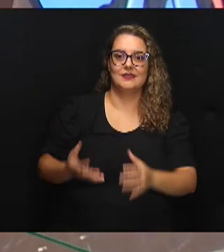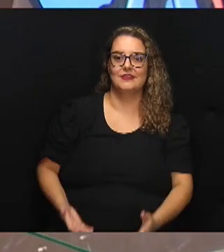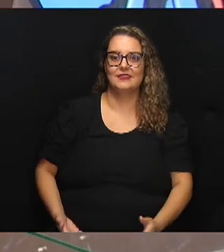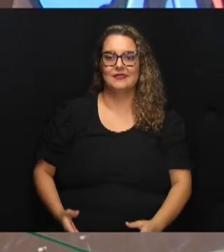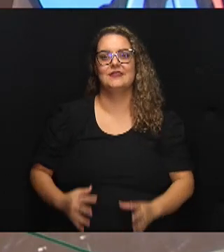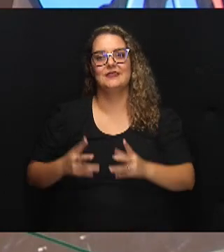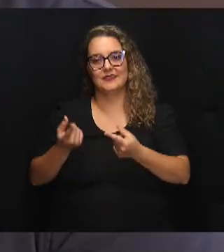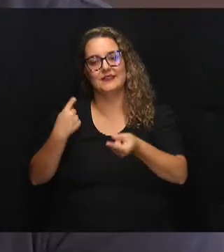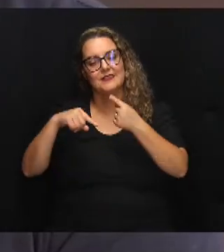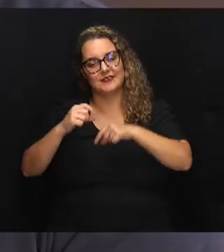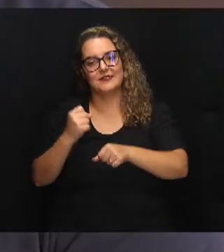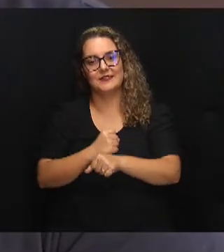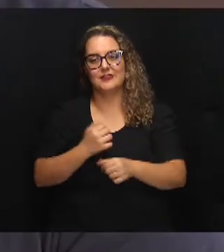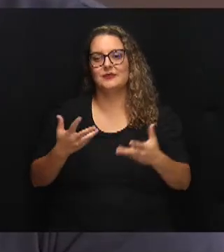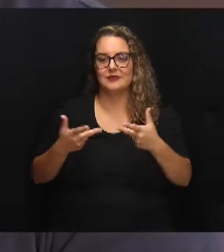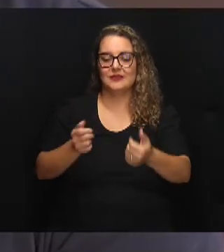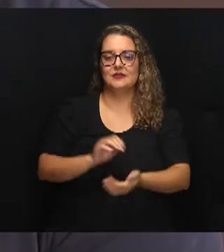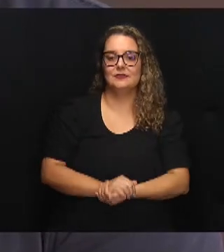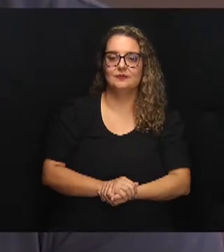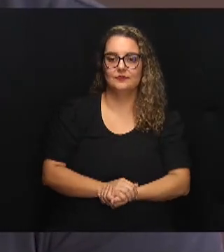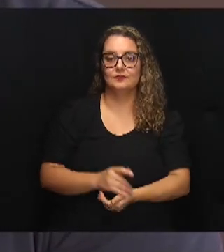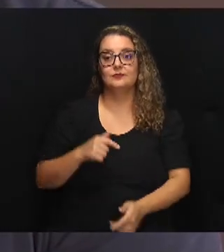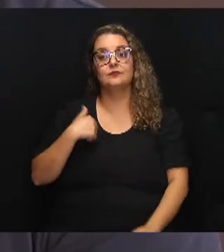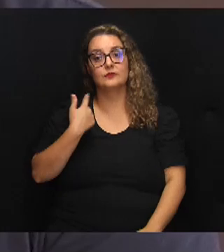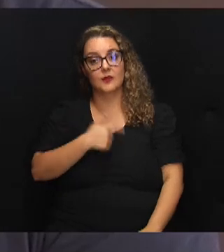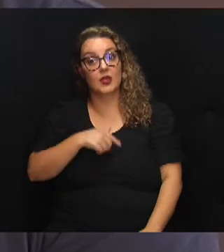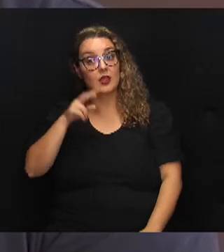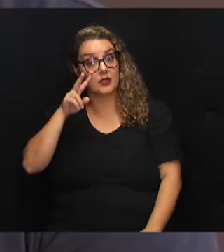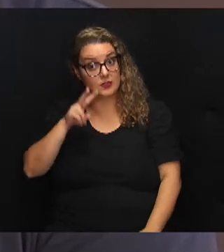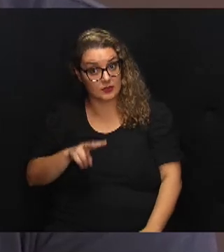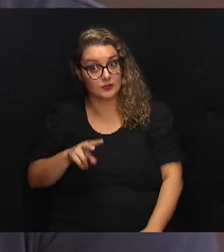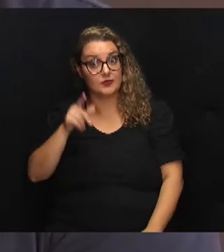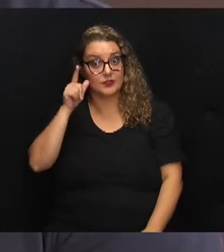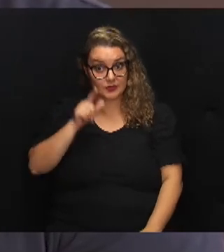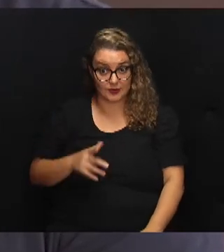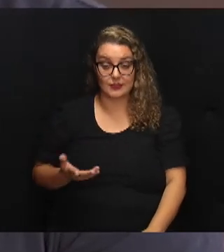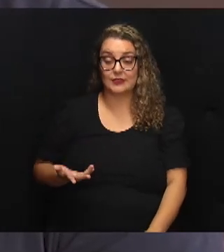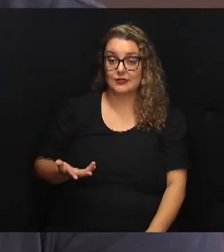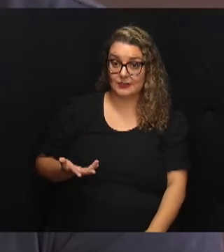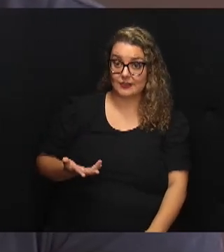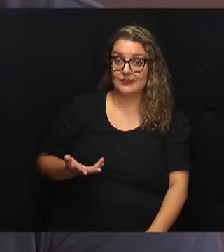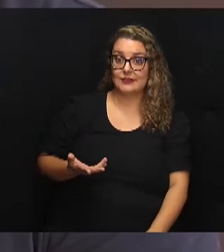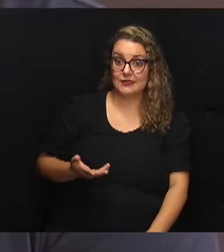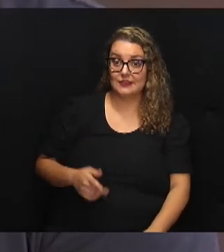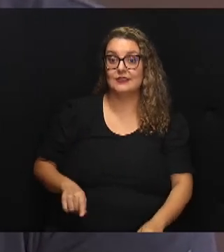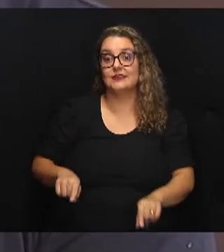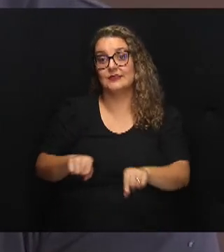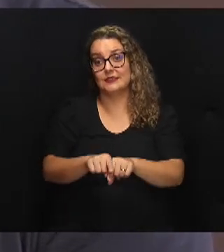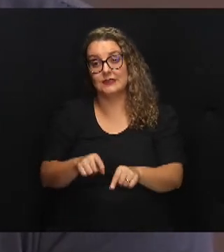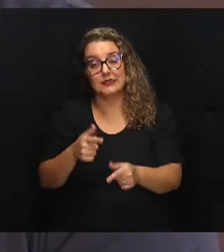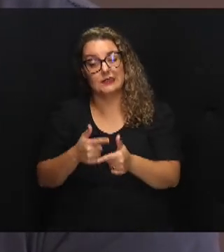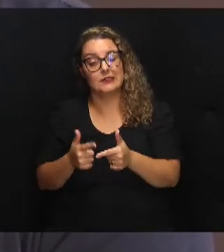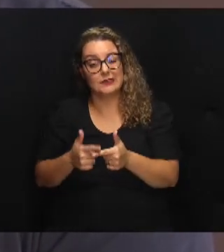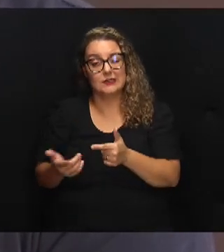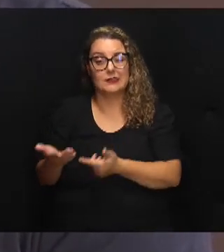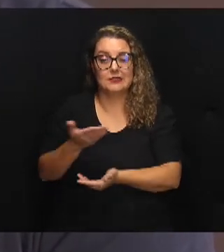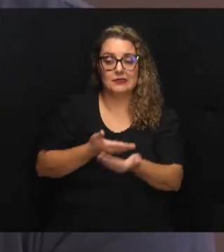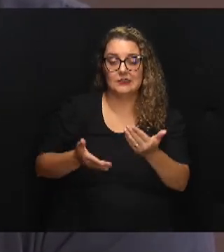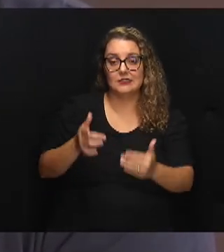tudo para ser um ano incrível. A gente conseguir ver que a pessoa está ali também tendo problemas e a gente